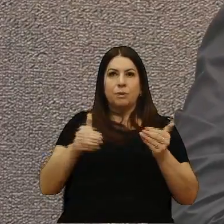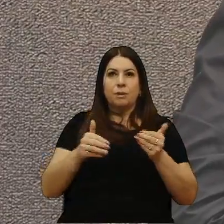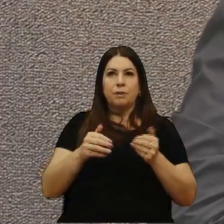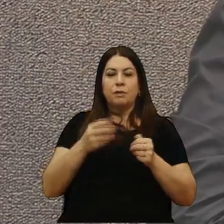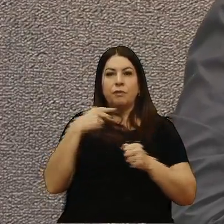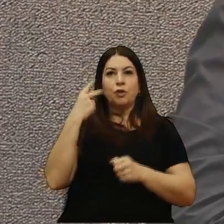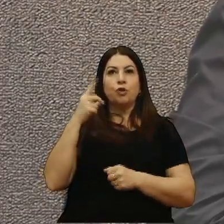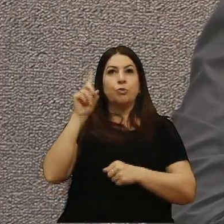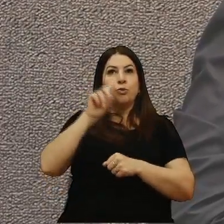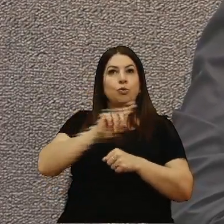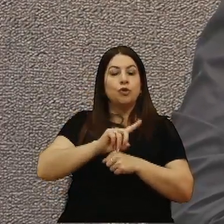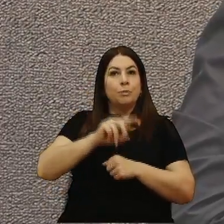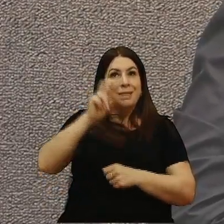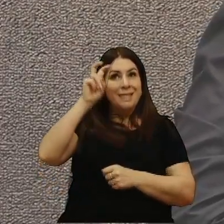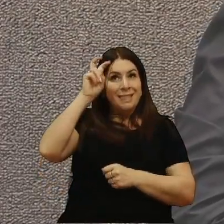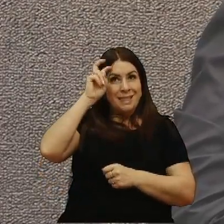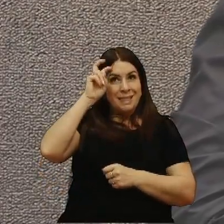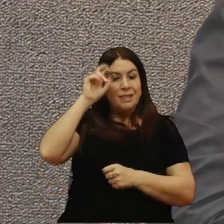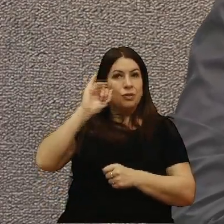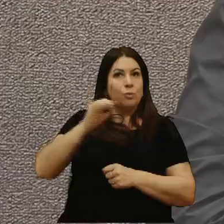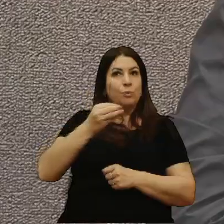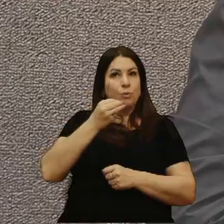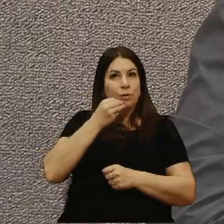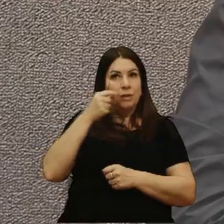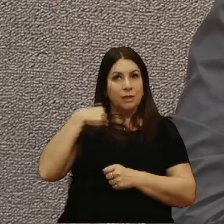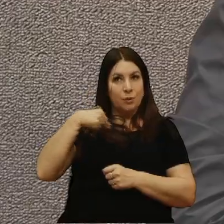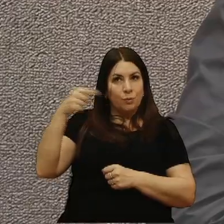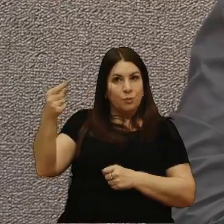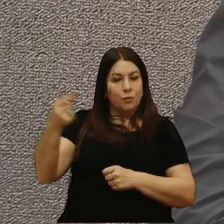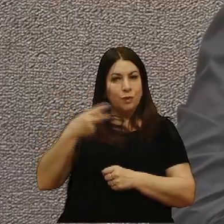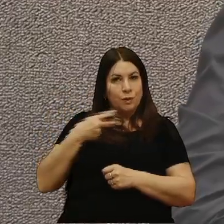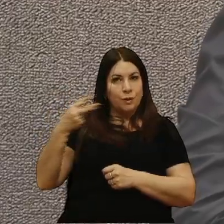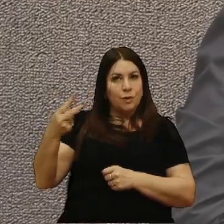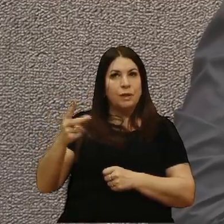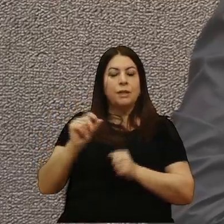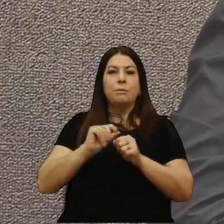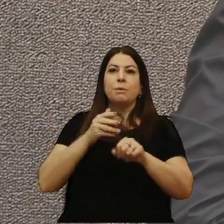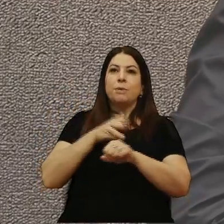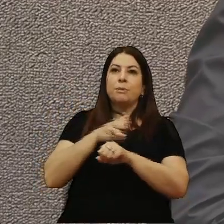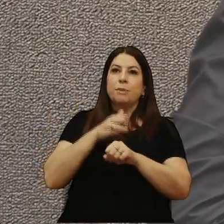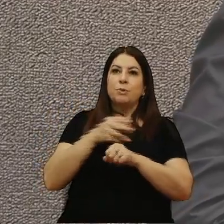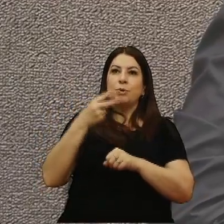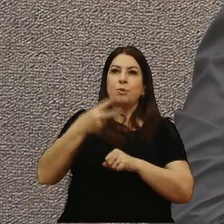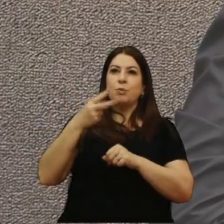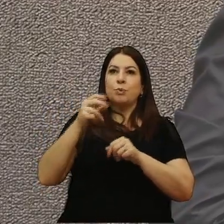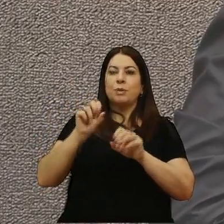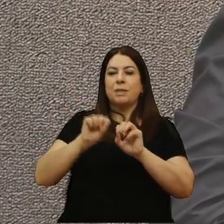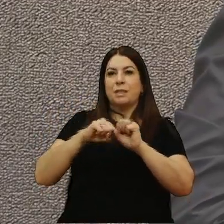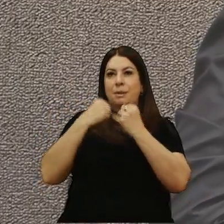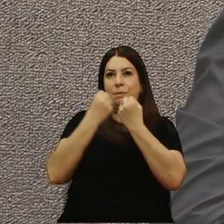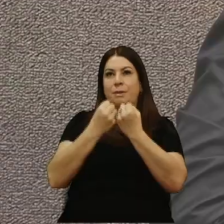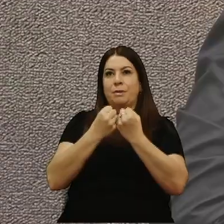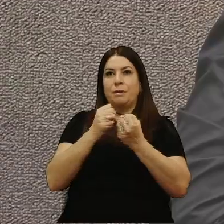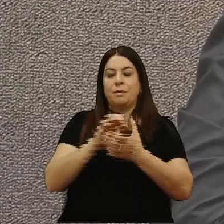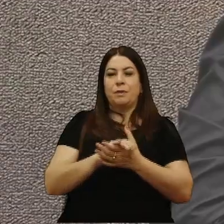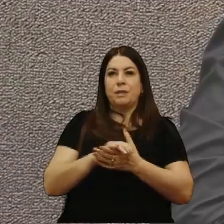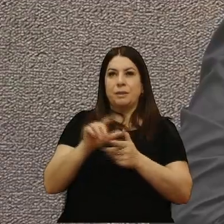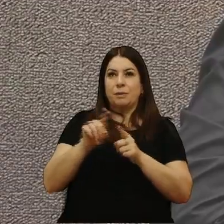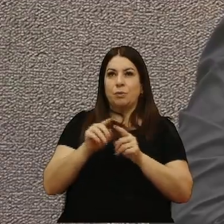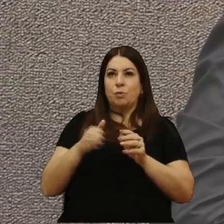um dia, mas quinta-feira nós tivemos a oportunidade, eu e Vossa Excelência, de participar do segundo seminário do ERER, conduzido